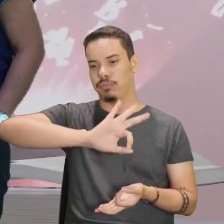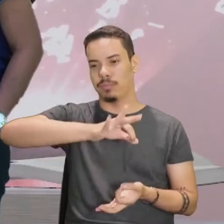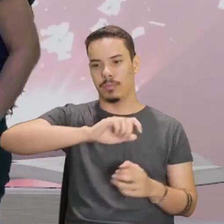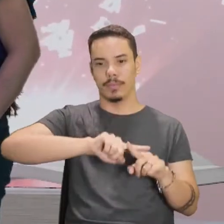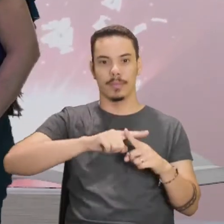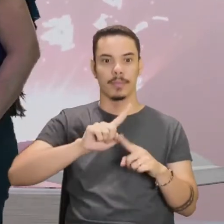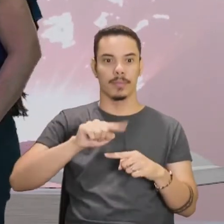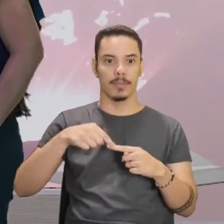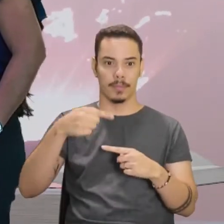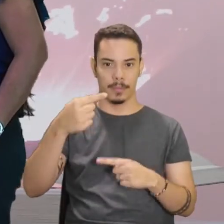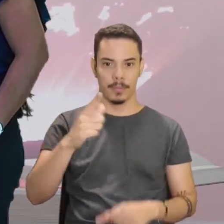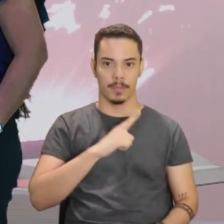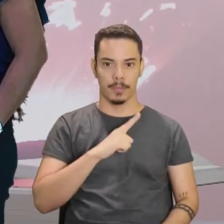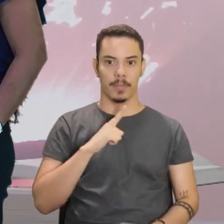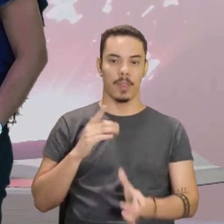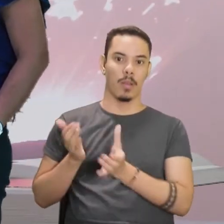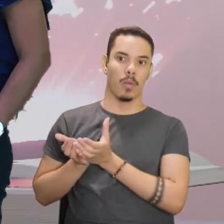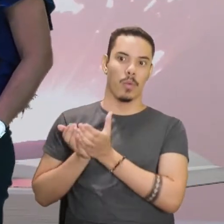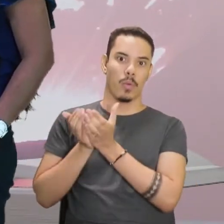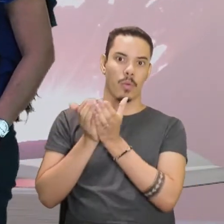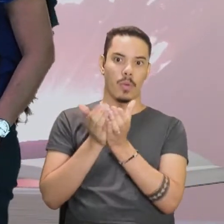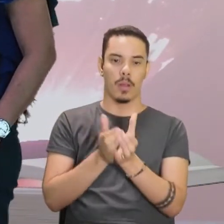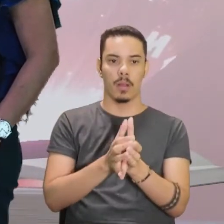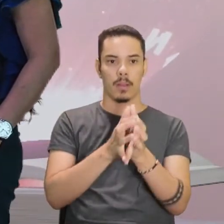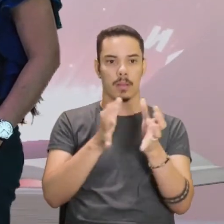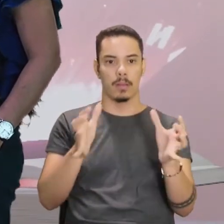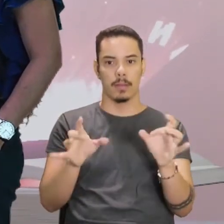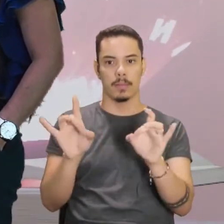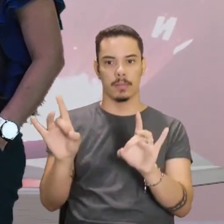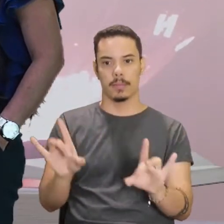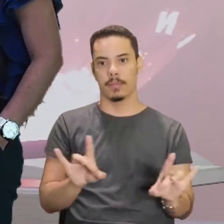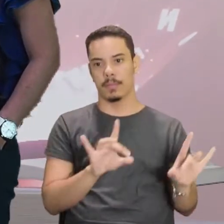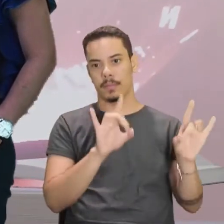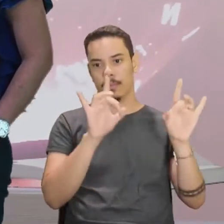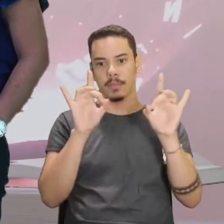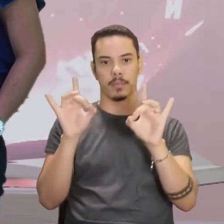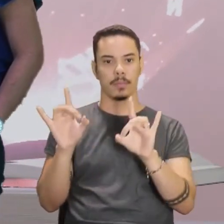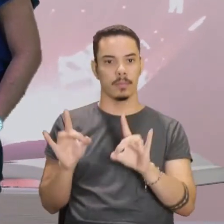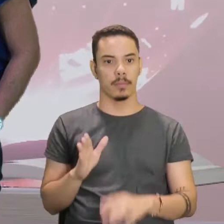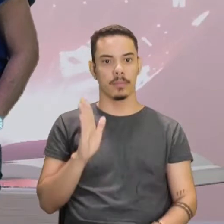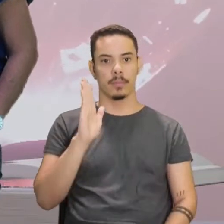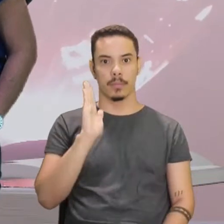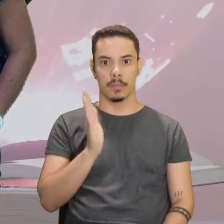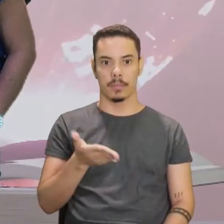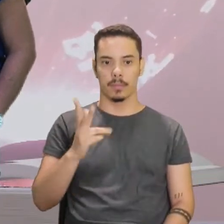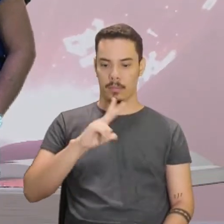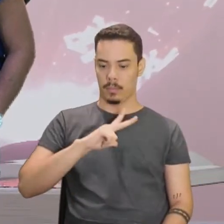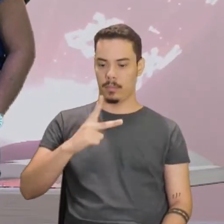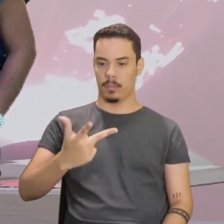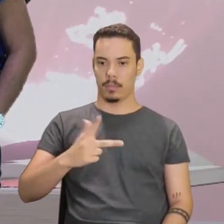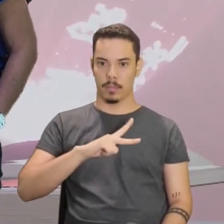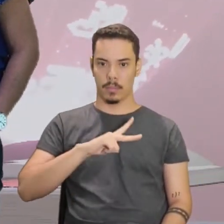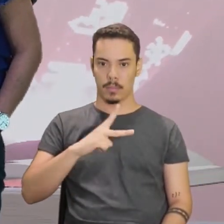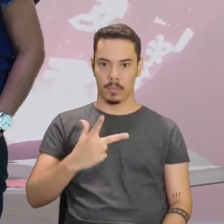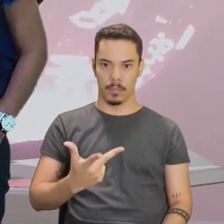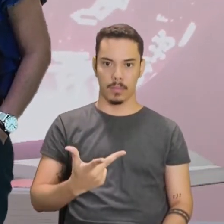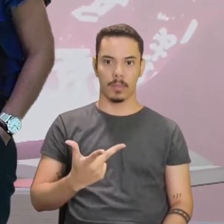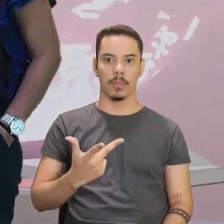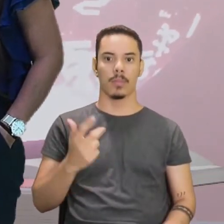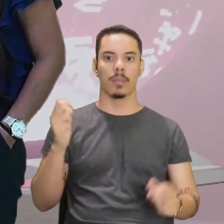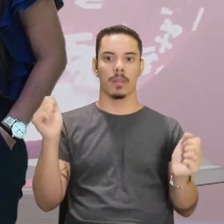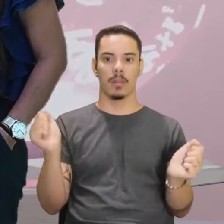ter, por exemplo, as grandes navegações, Ah, sim. que aí já a Portugal vai ter colônias